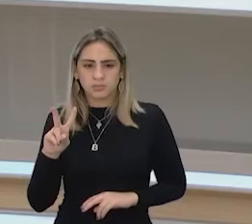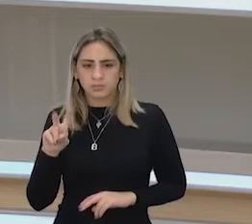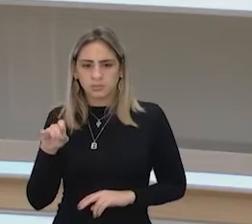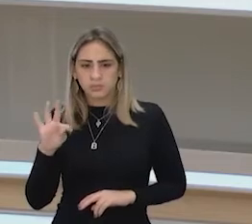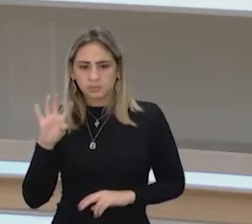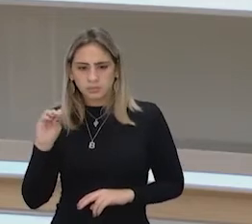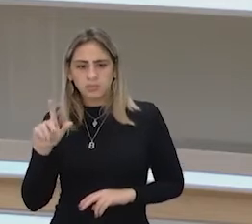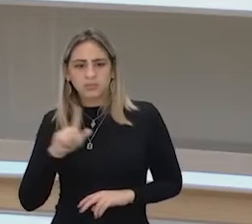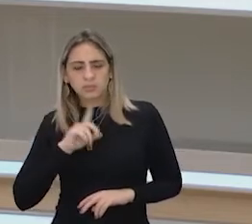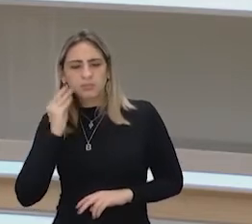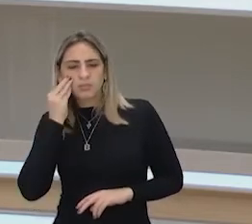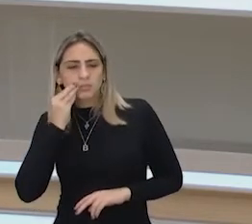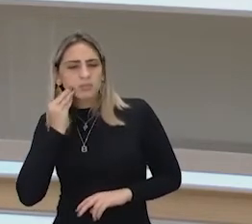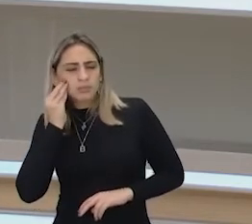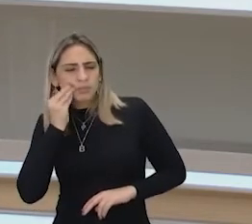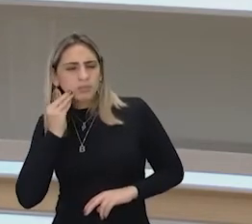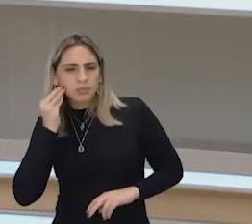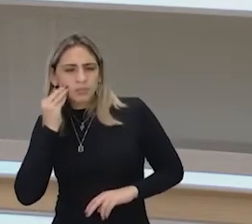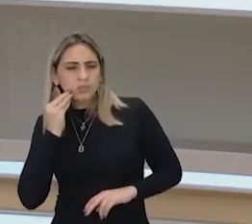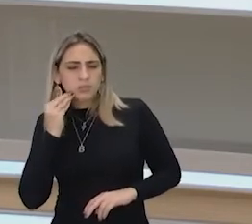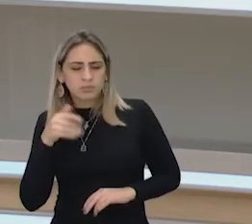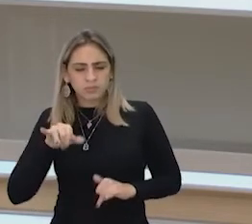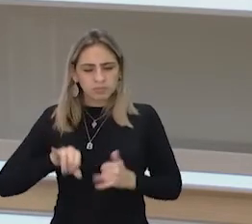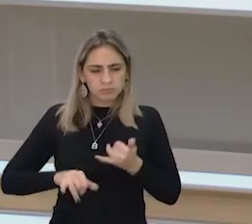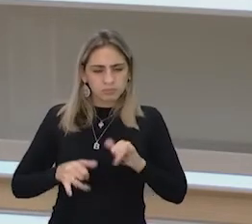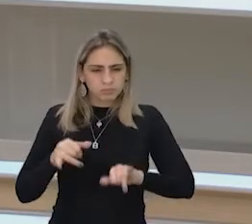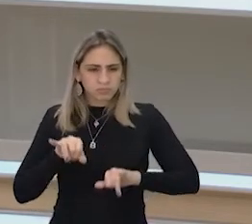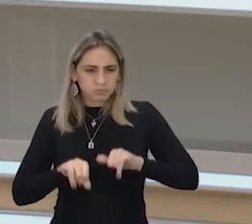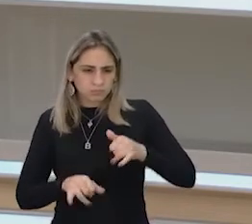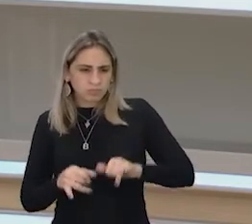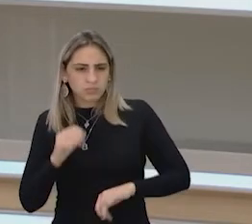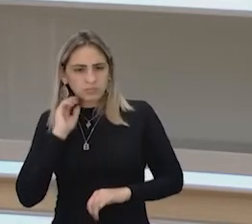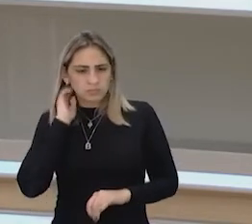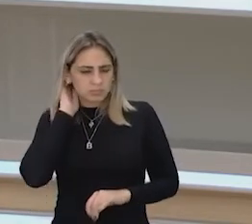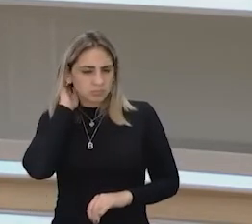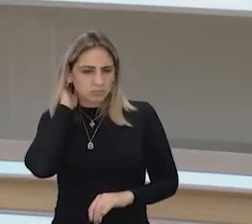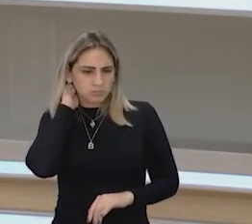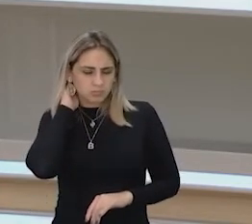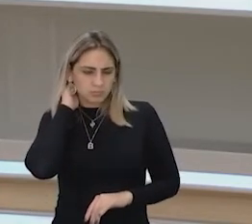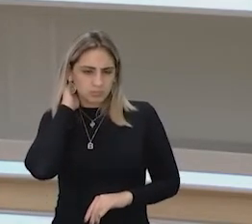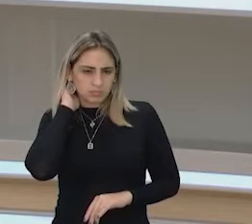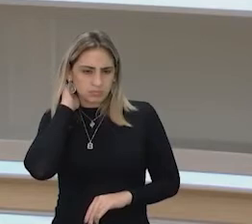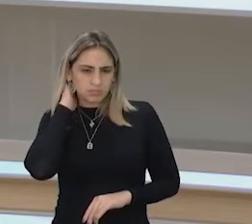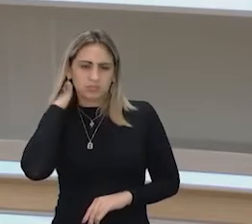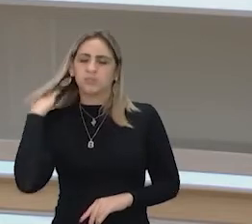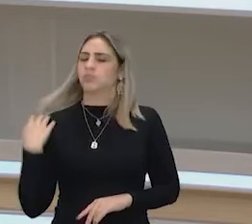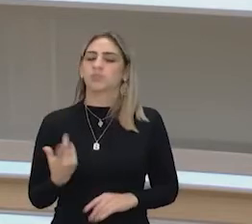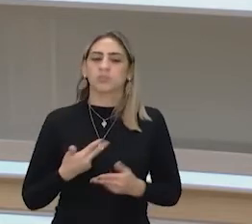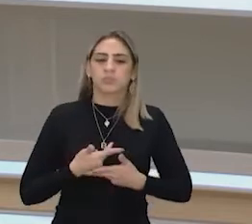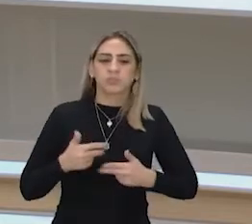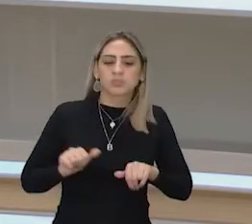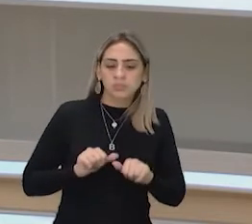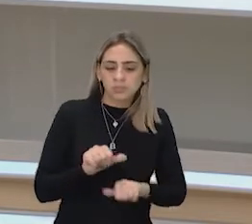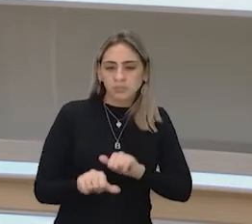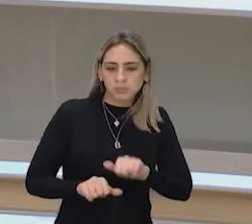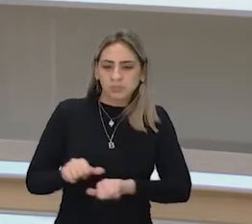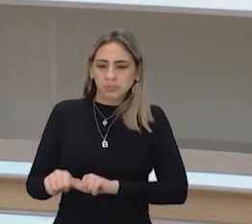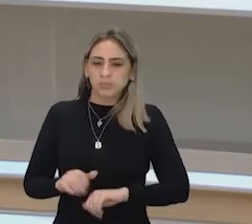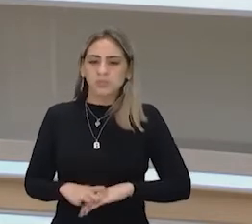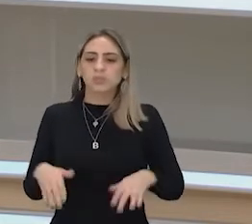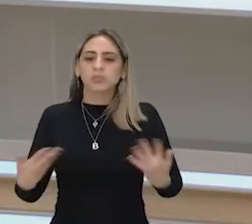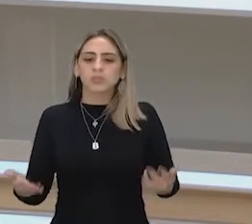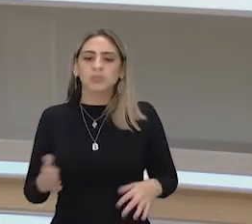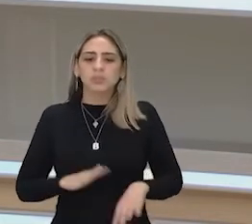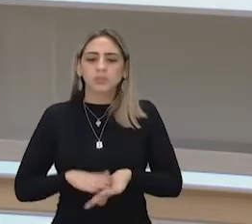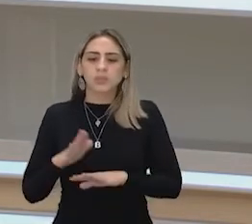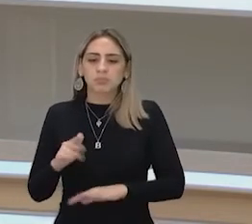que mostra, né? Quando um lugar que não tem pressão atmosférica, como que as coisas se desmantelam, tá certo? Então,